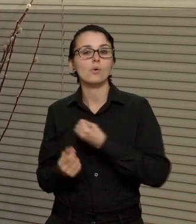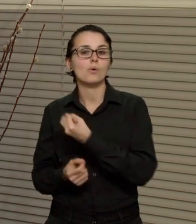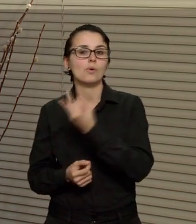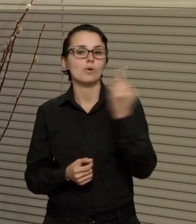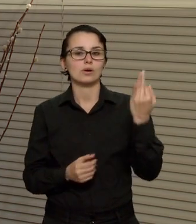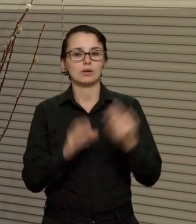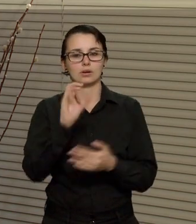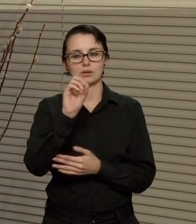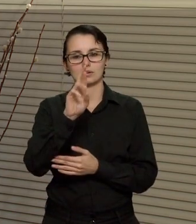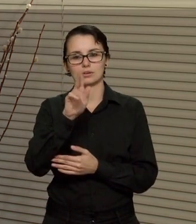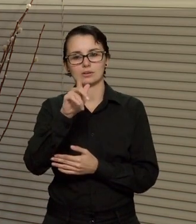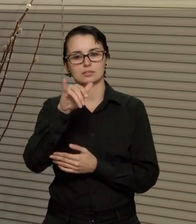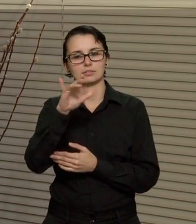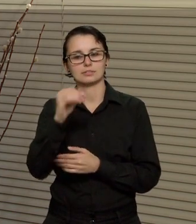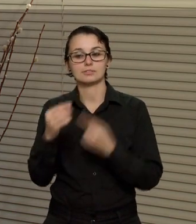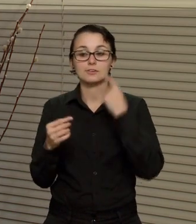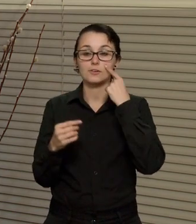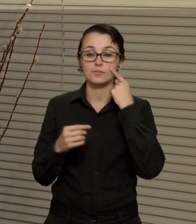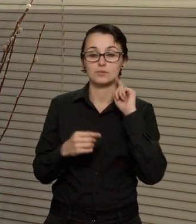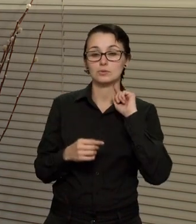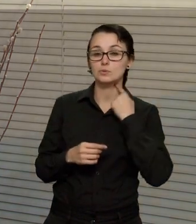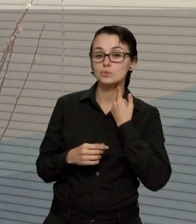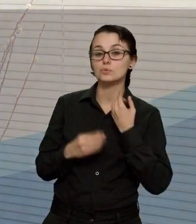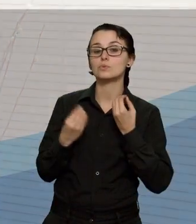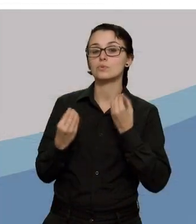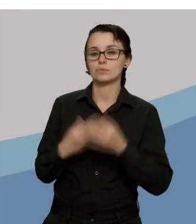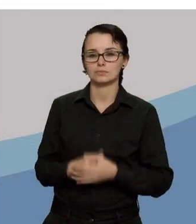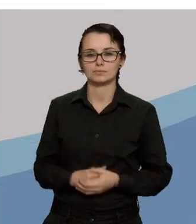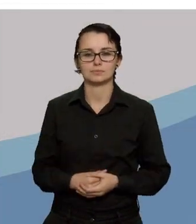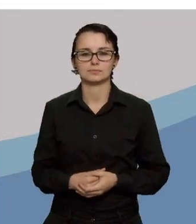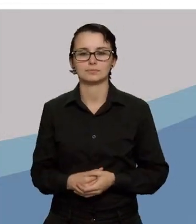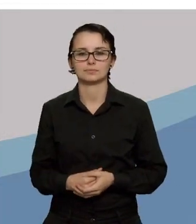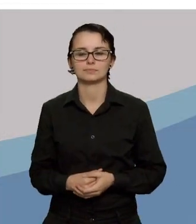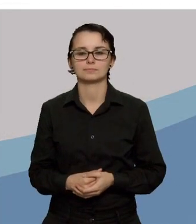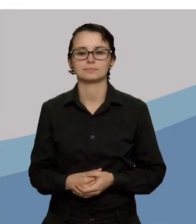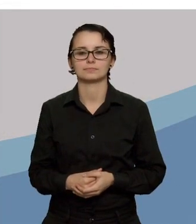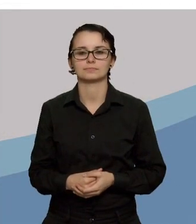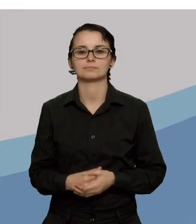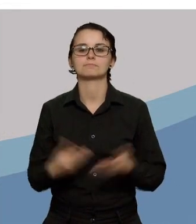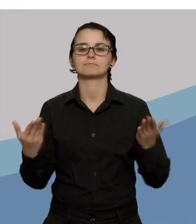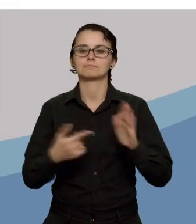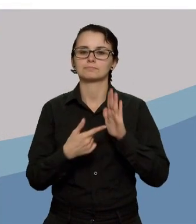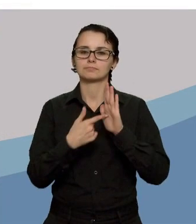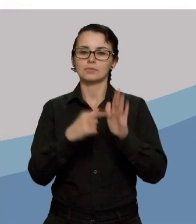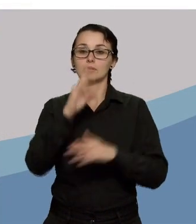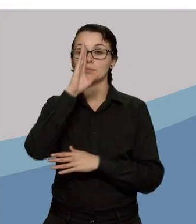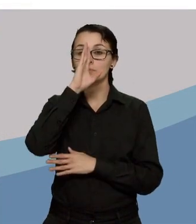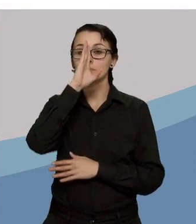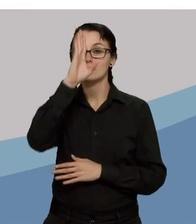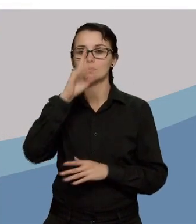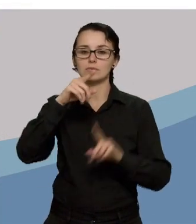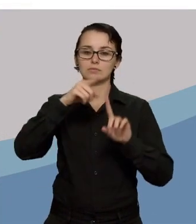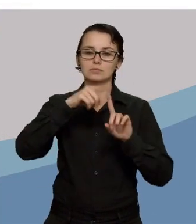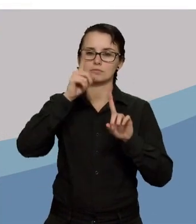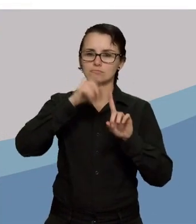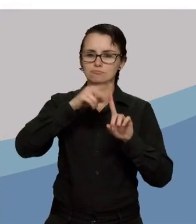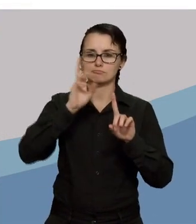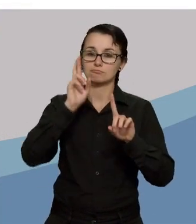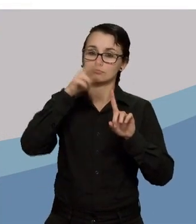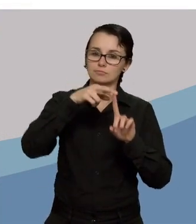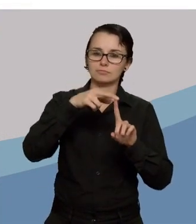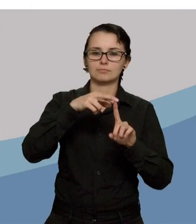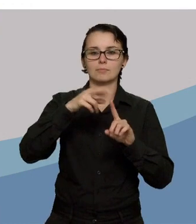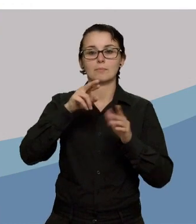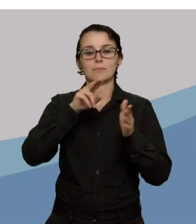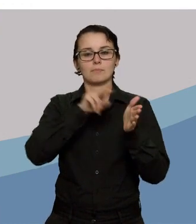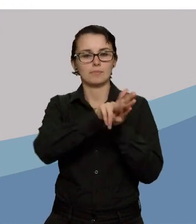matéria orgânica e do grau de poluição das águas. Por fim, apresentamos os principais parâmetros biológicos